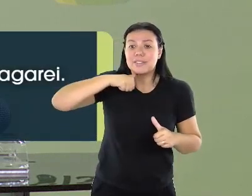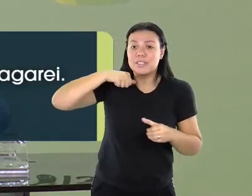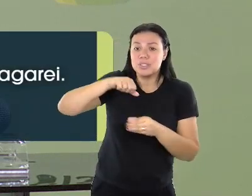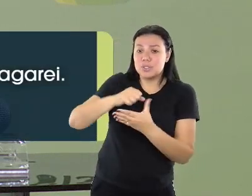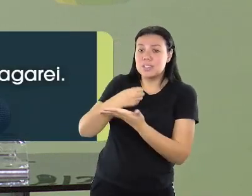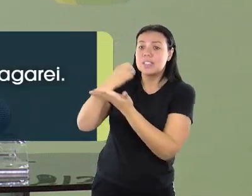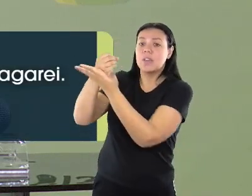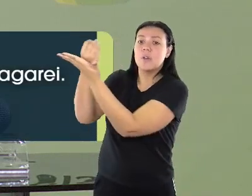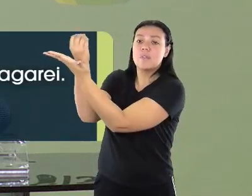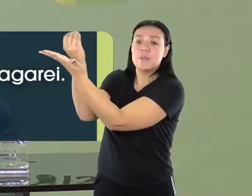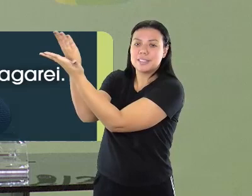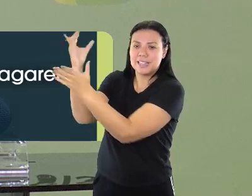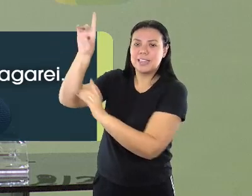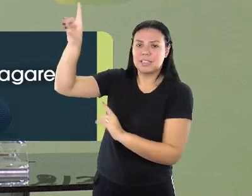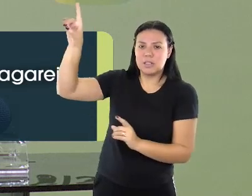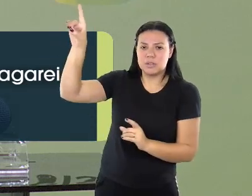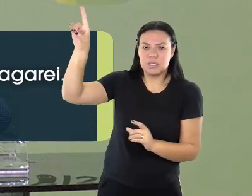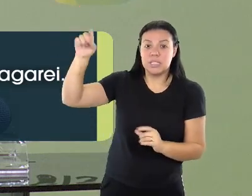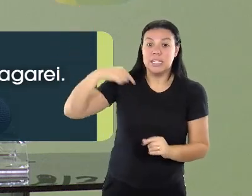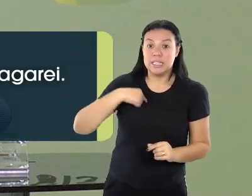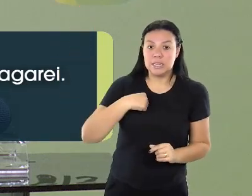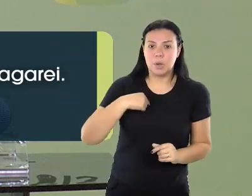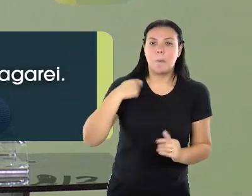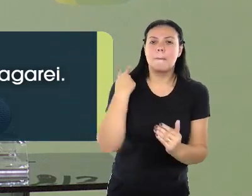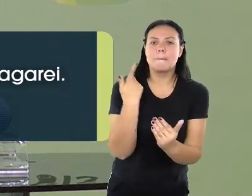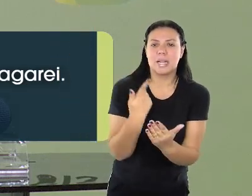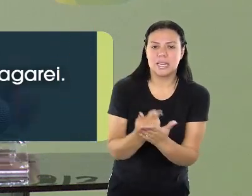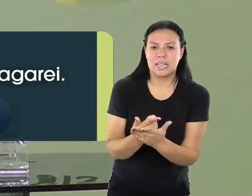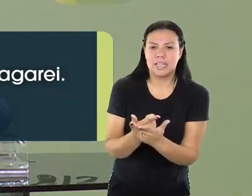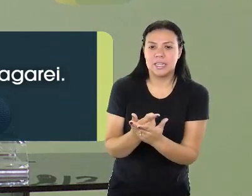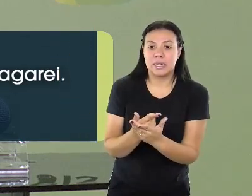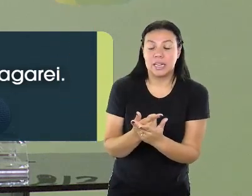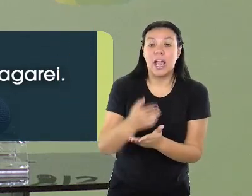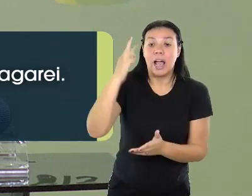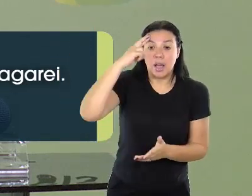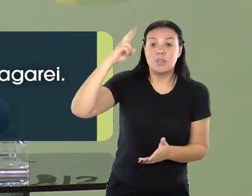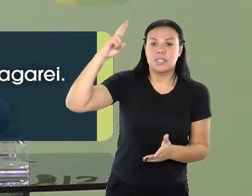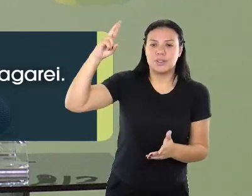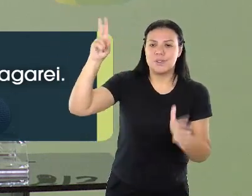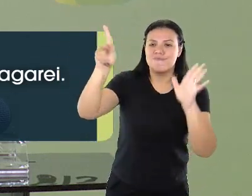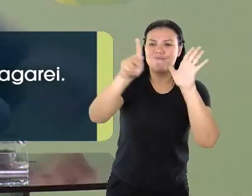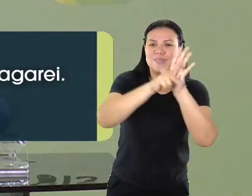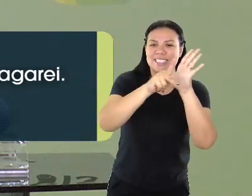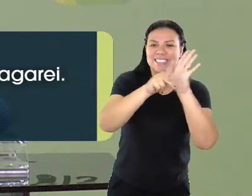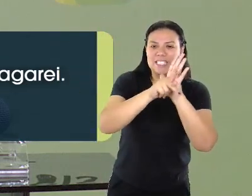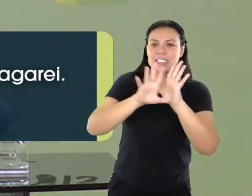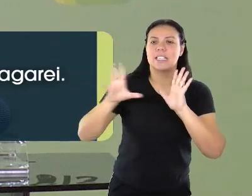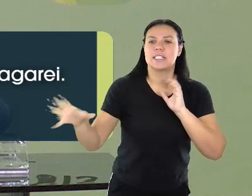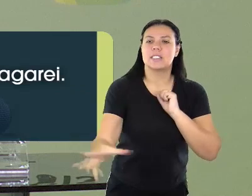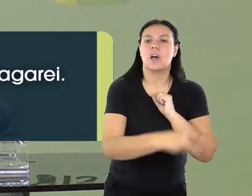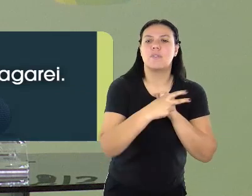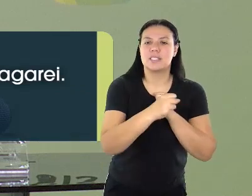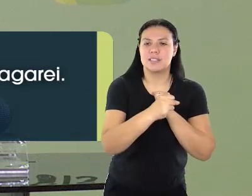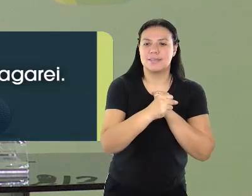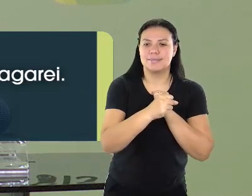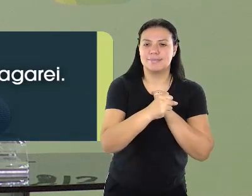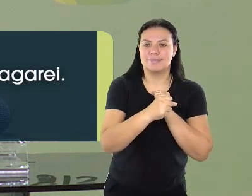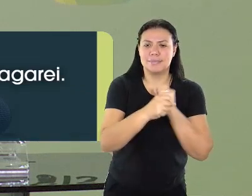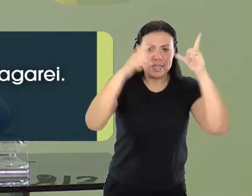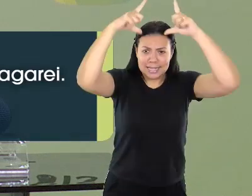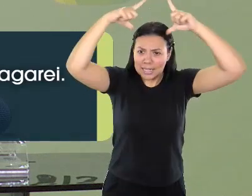pagarei. E ele termina dizendo: ao Senhor pertence a salvação. Calvinismo